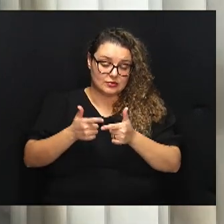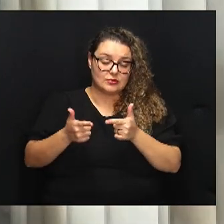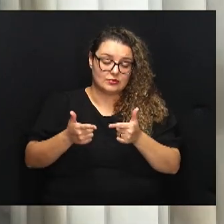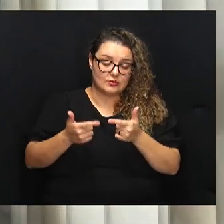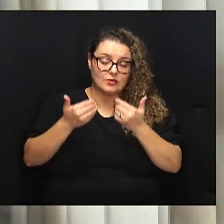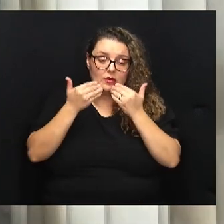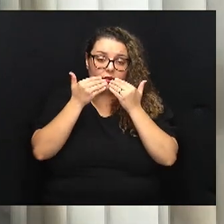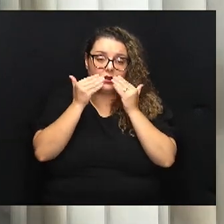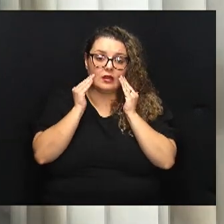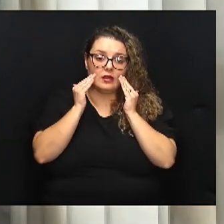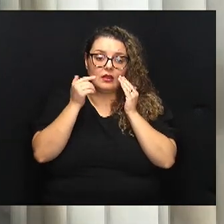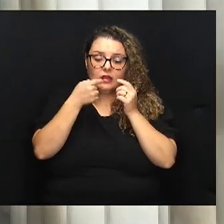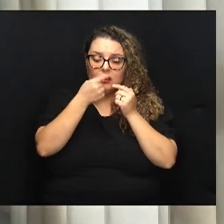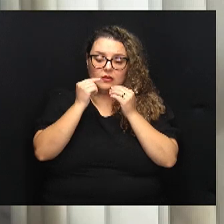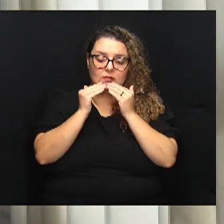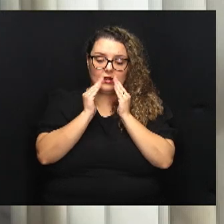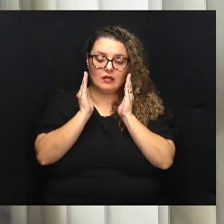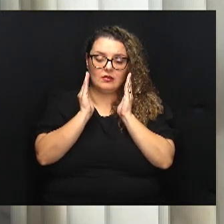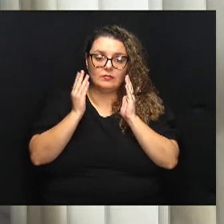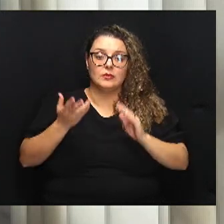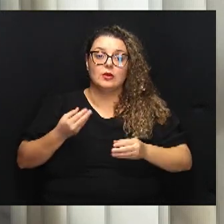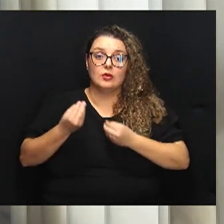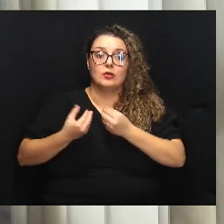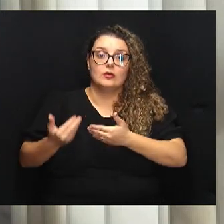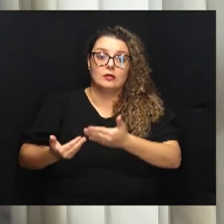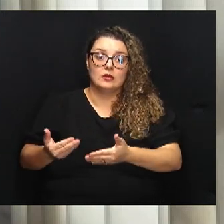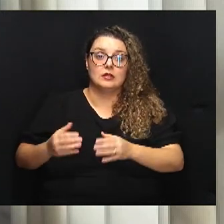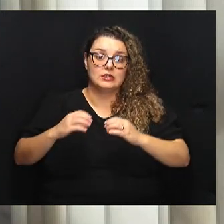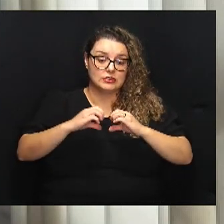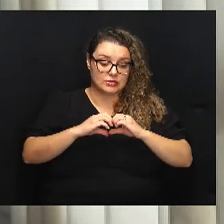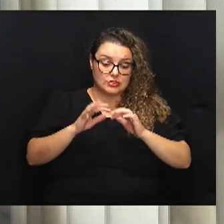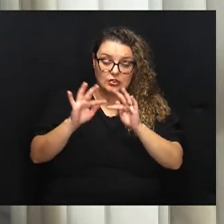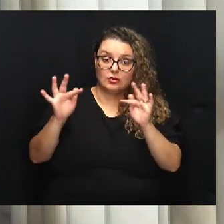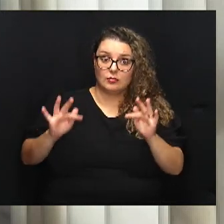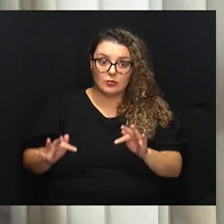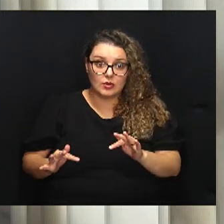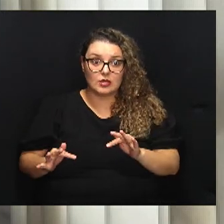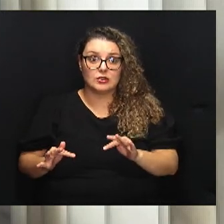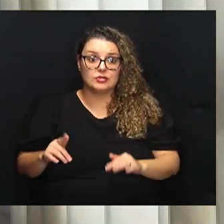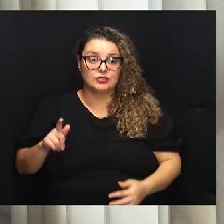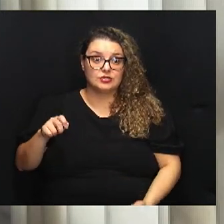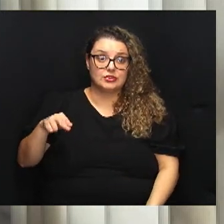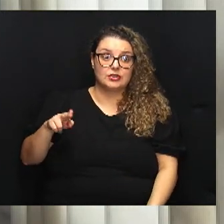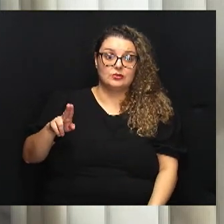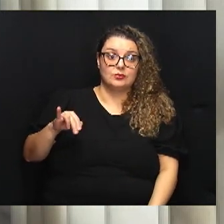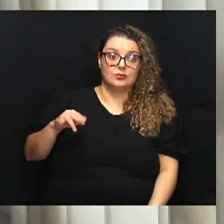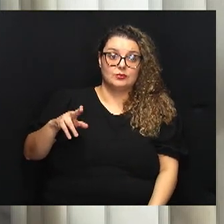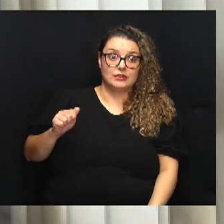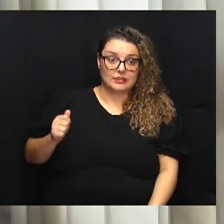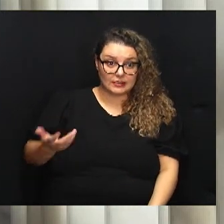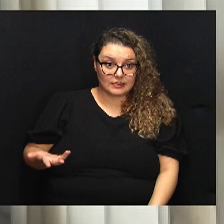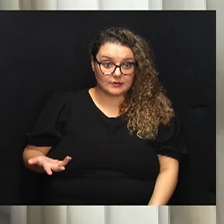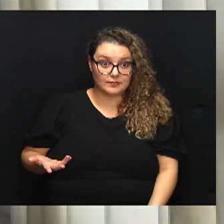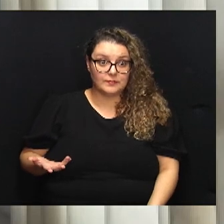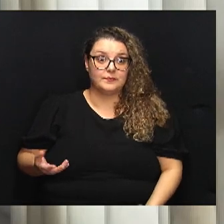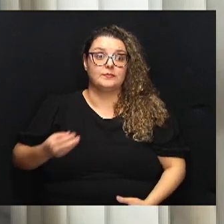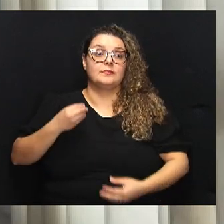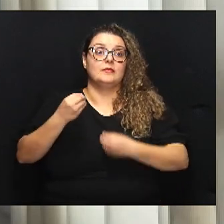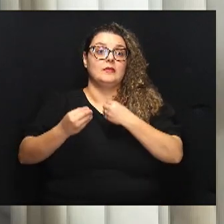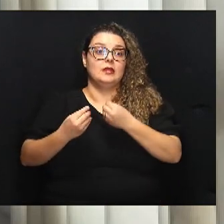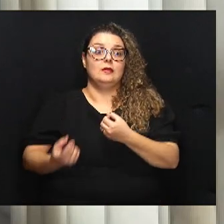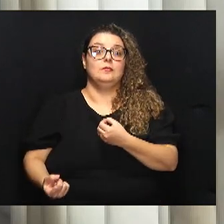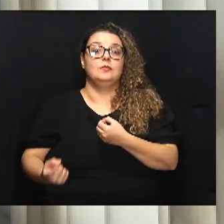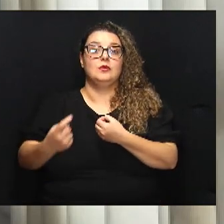eu criei essa jornada de amor, de felicidade genuína, e como é que eu retomei a